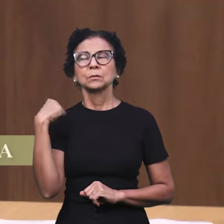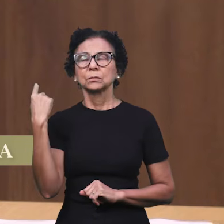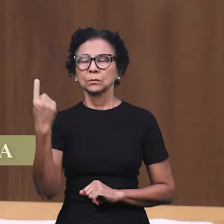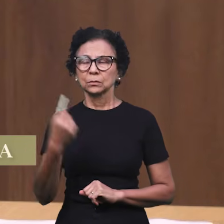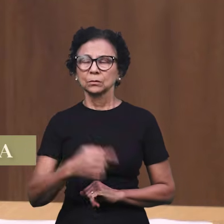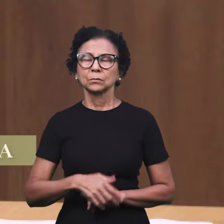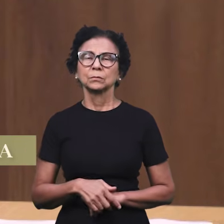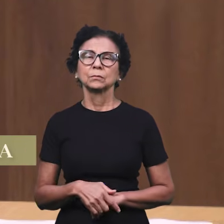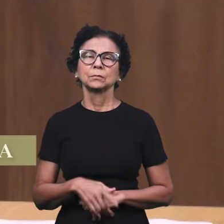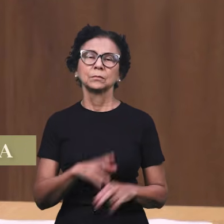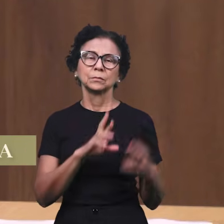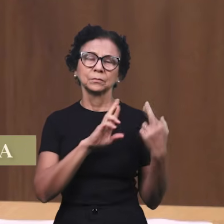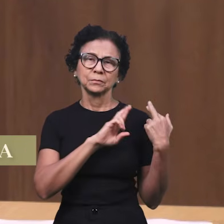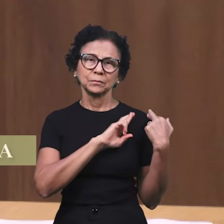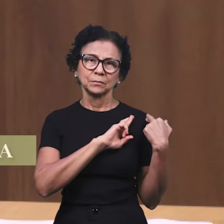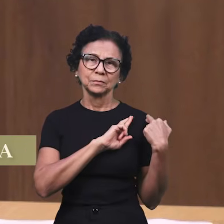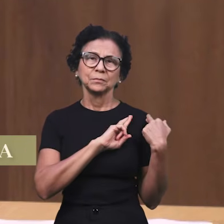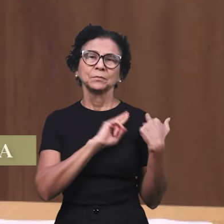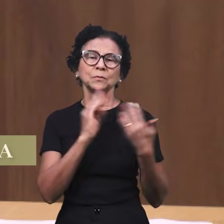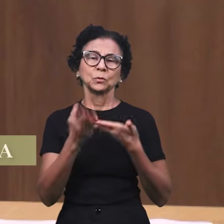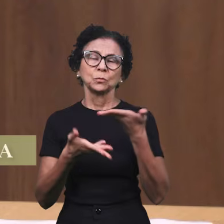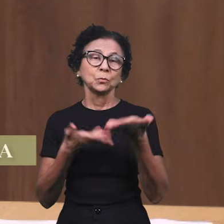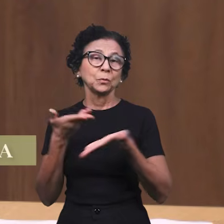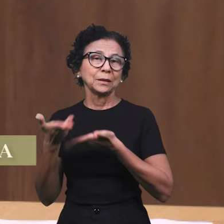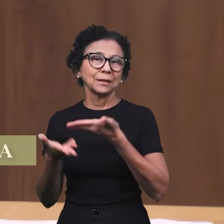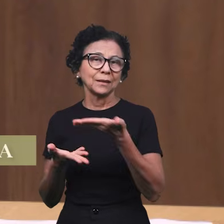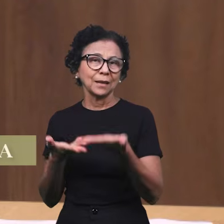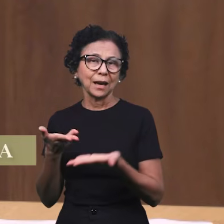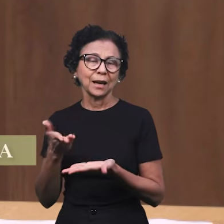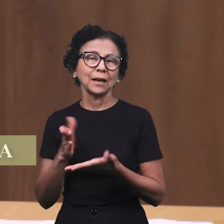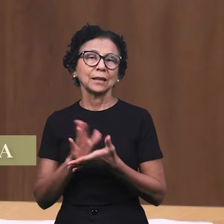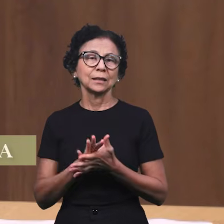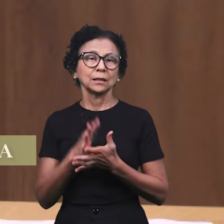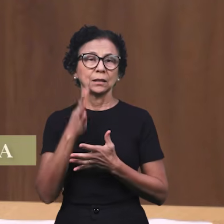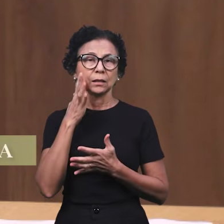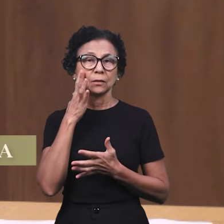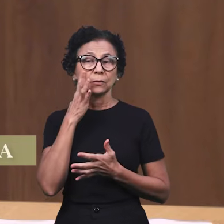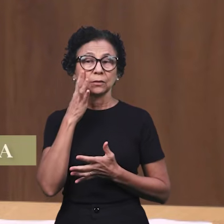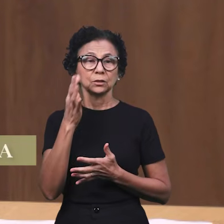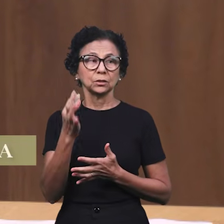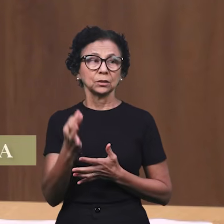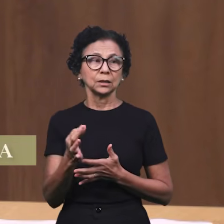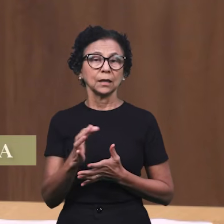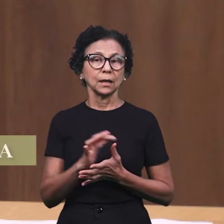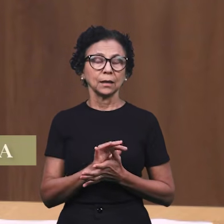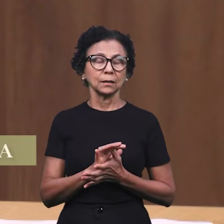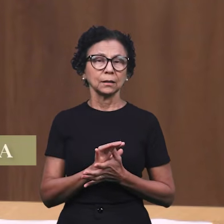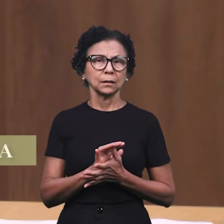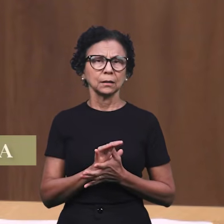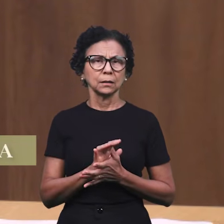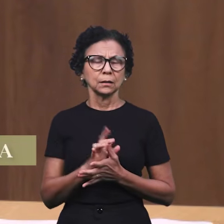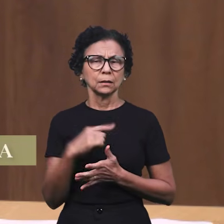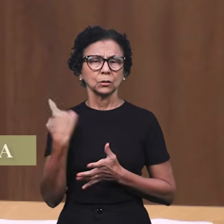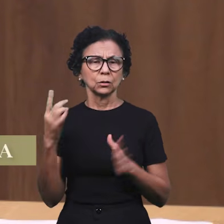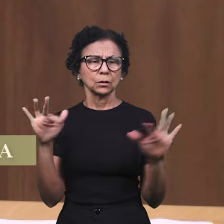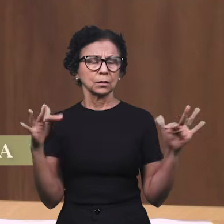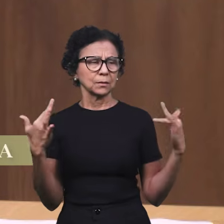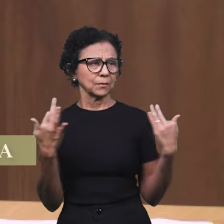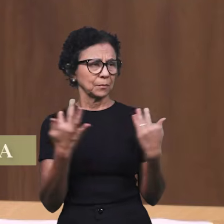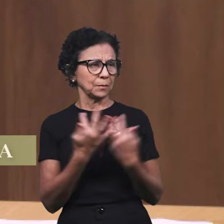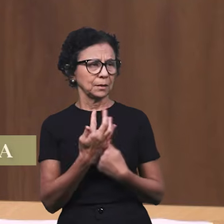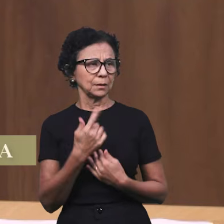coisa. Termos esse cuidado, vigiarmos para que o nosso lar seja vitorioso. E na